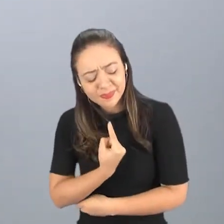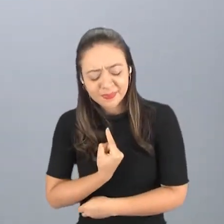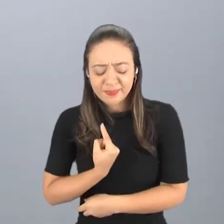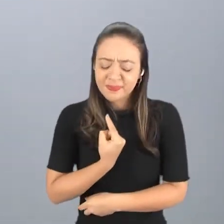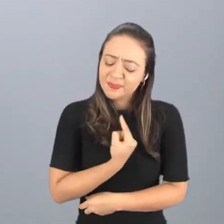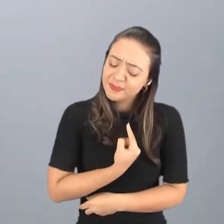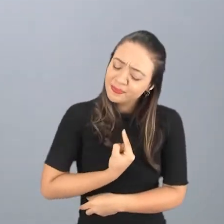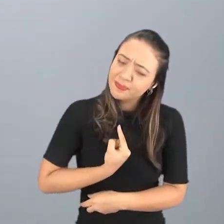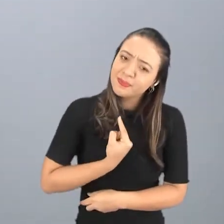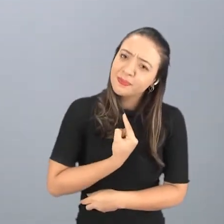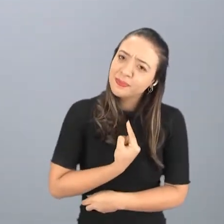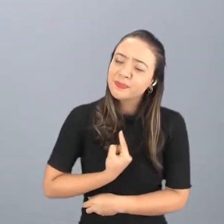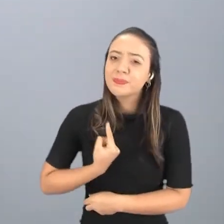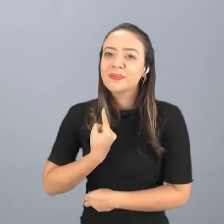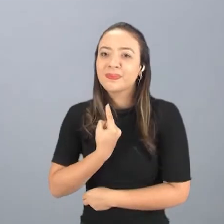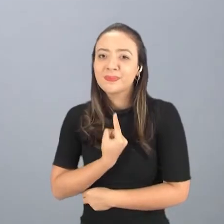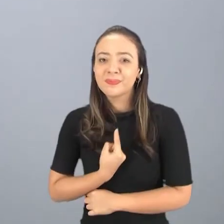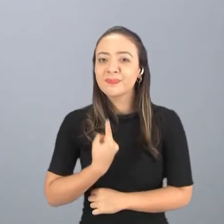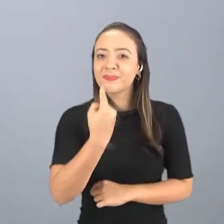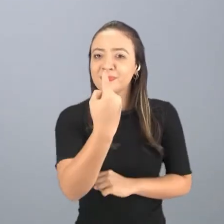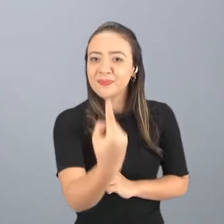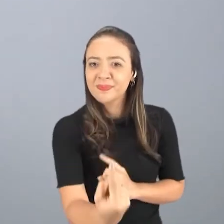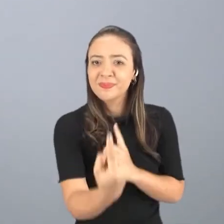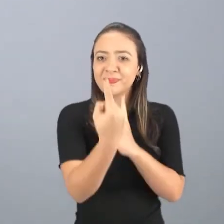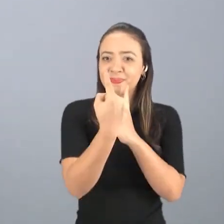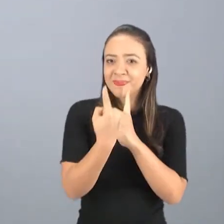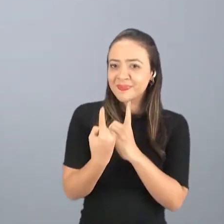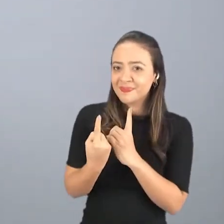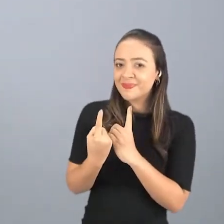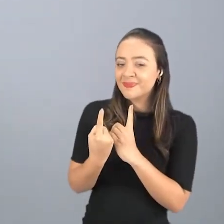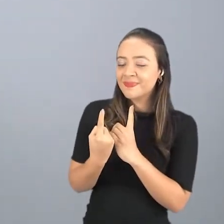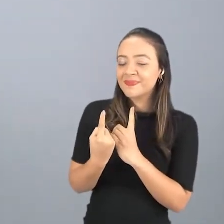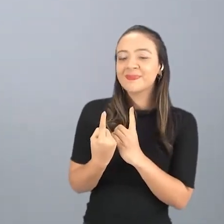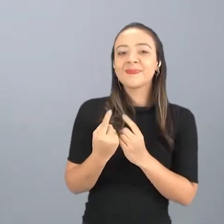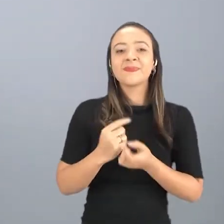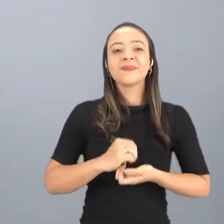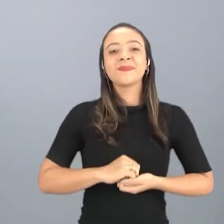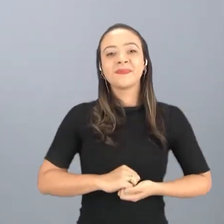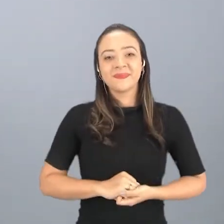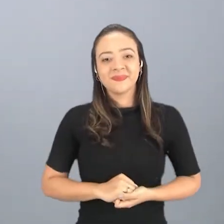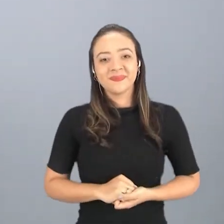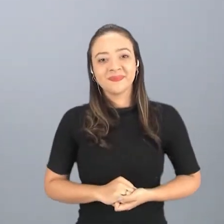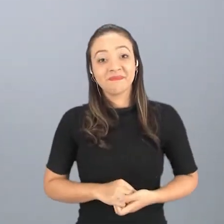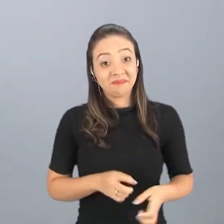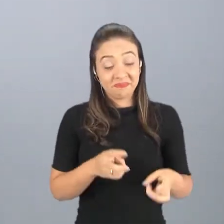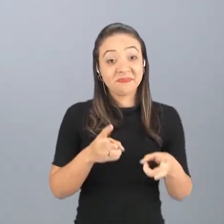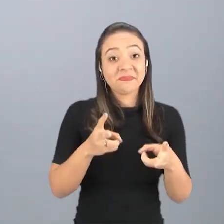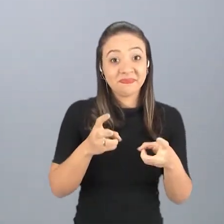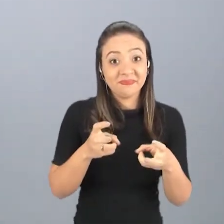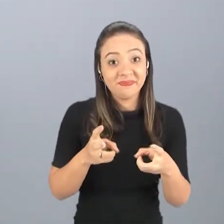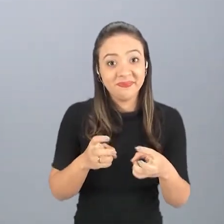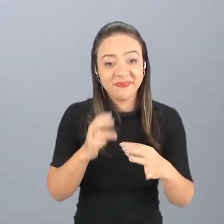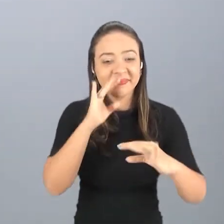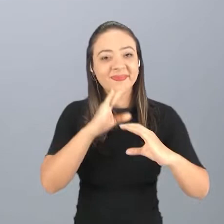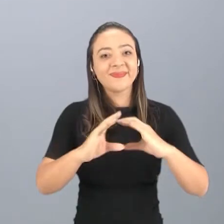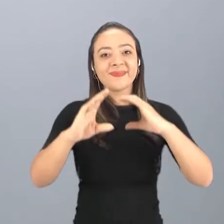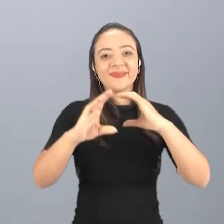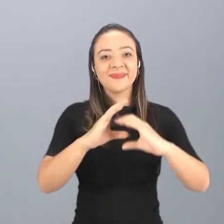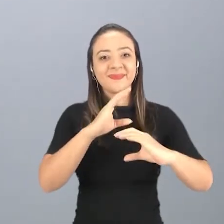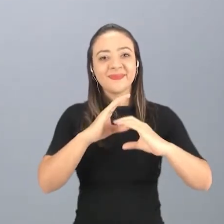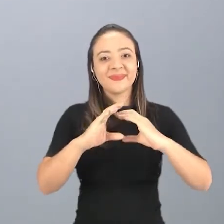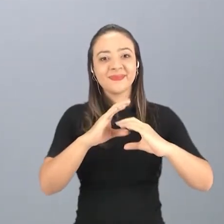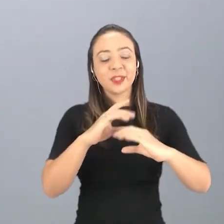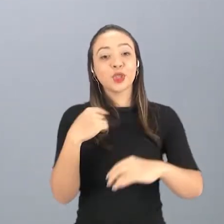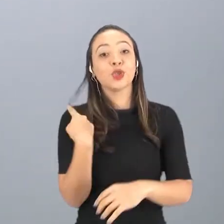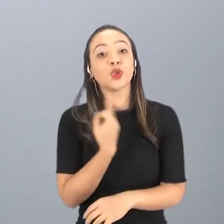tua, sem a tua, sem a tua companhia? Viram como as canções, né, que a